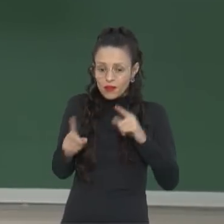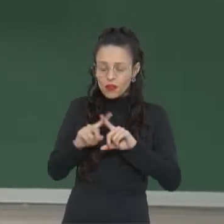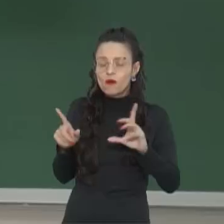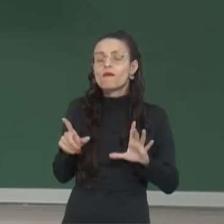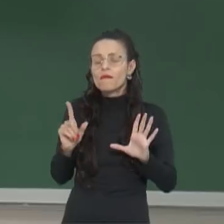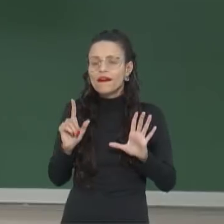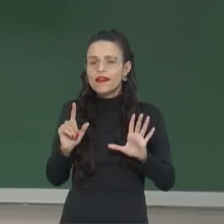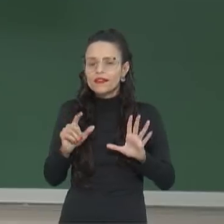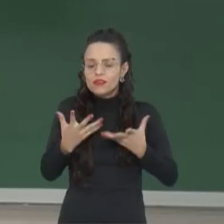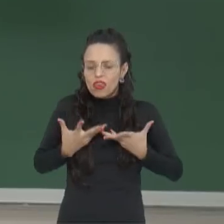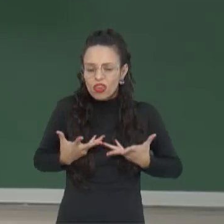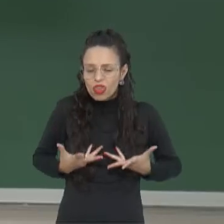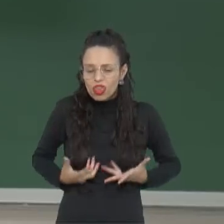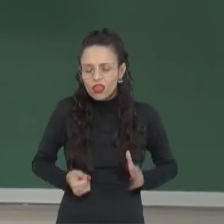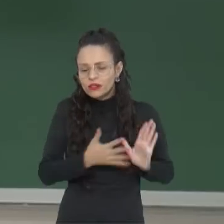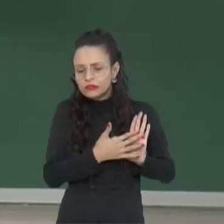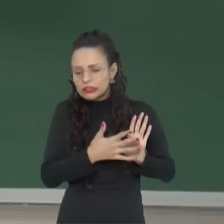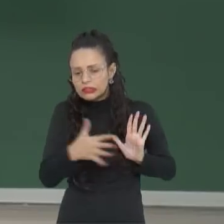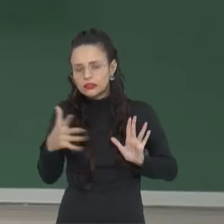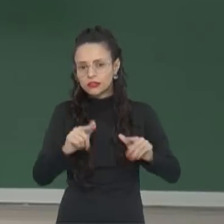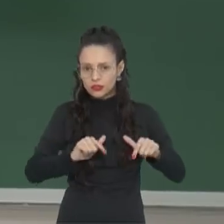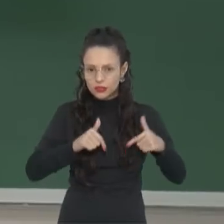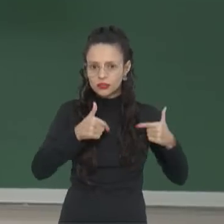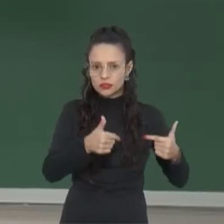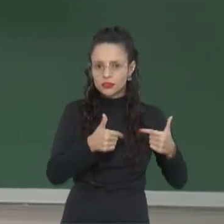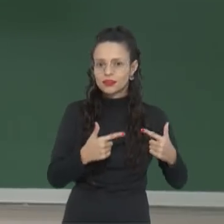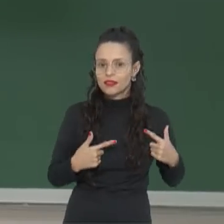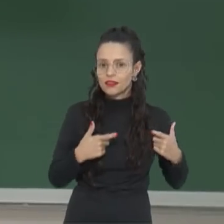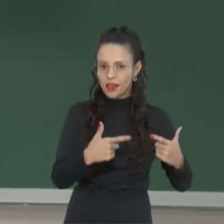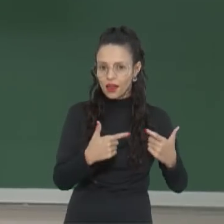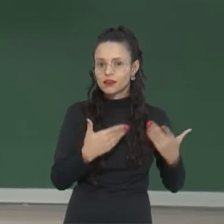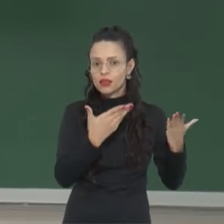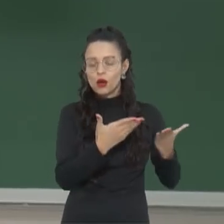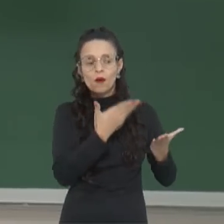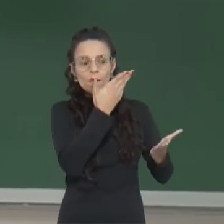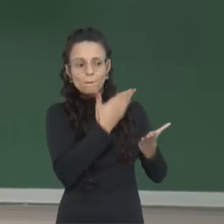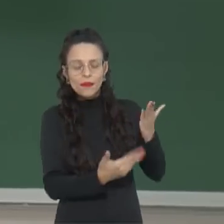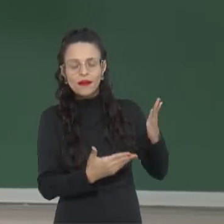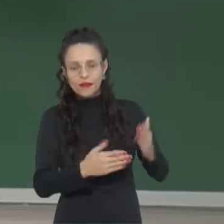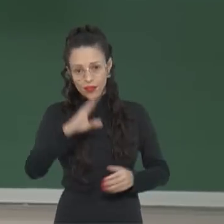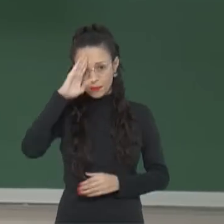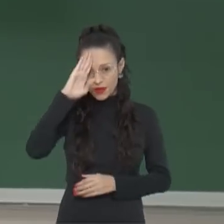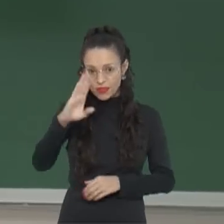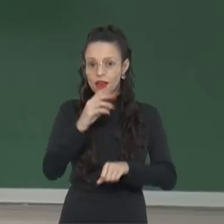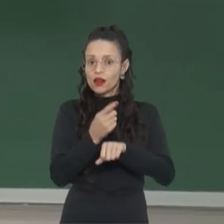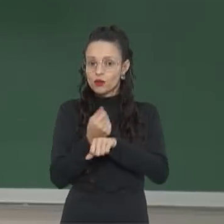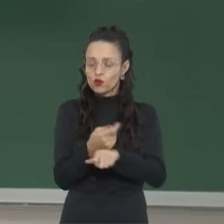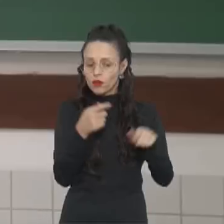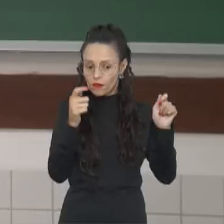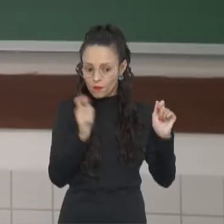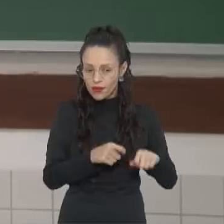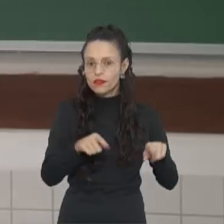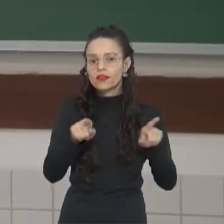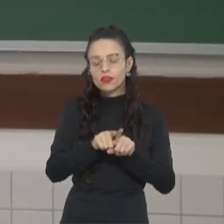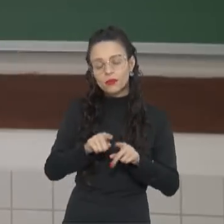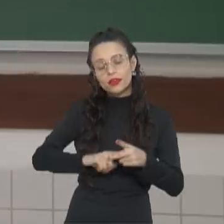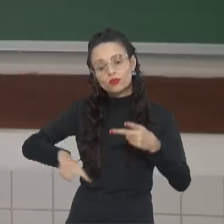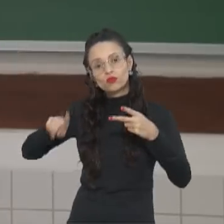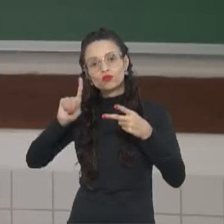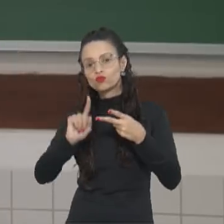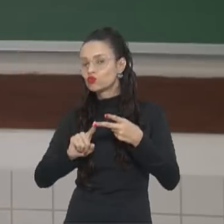tanto tempo de guerra. Então, potências europeias perderam capacidade militar e econômica. E o outro